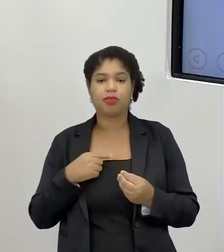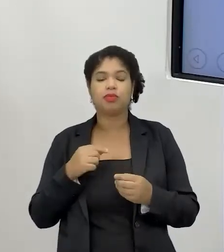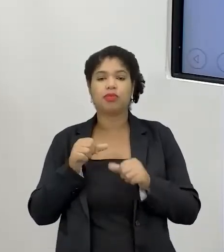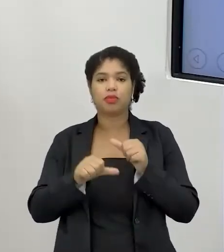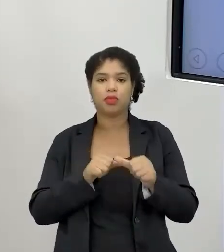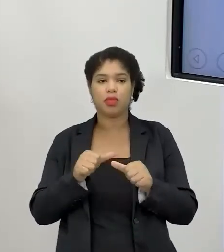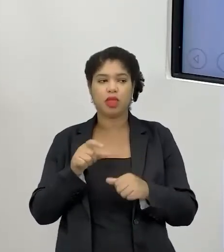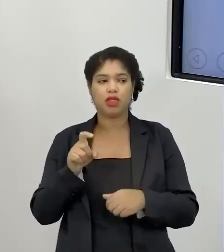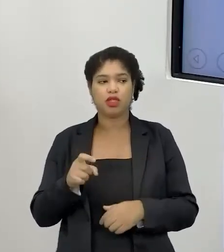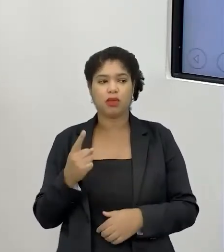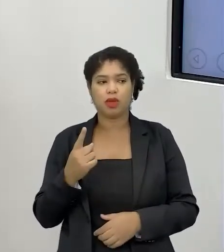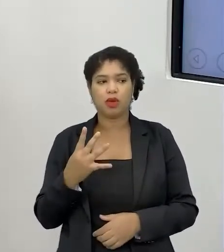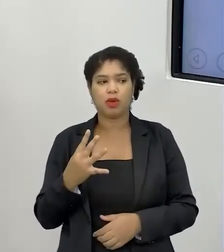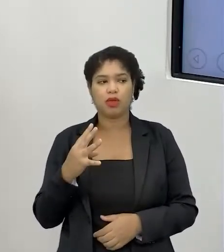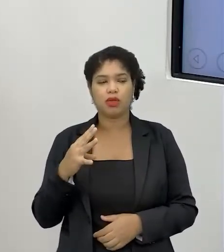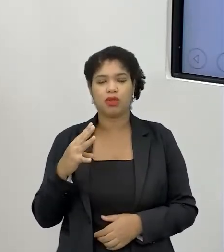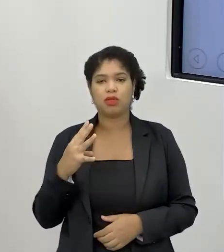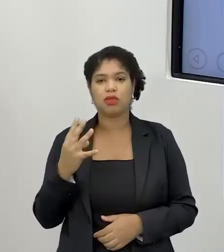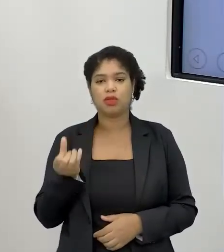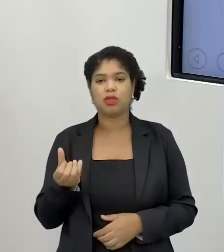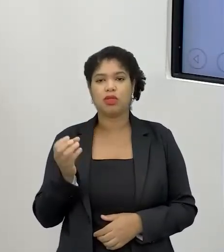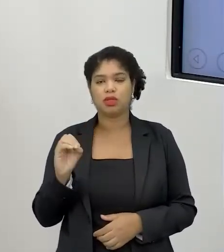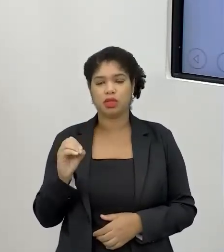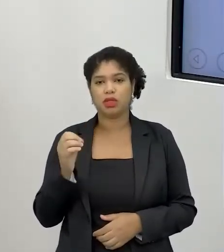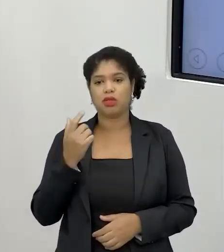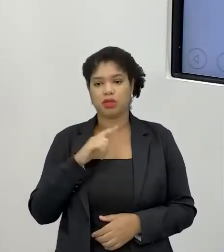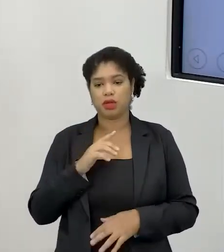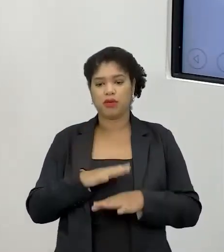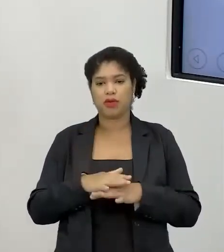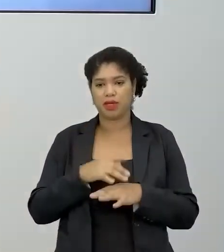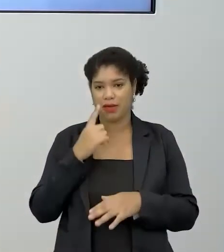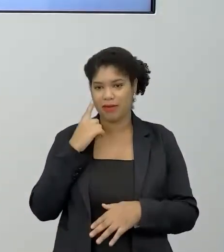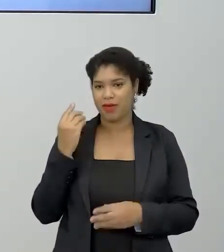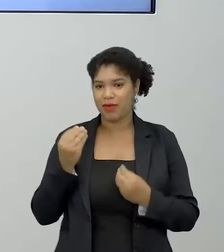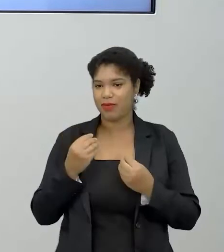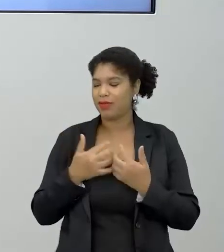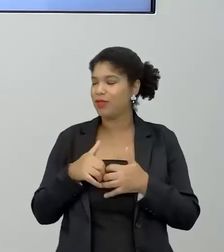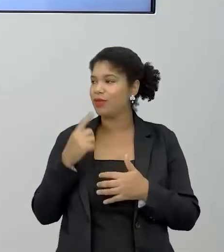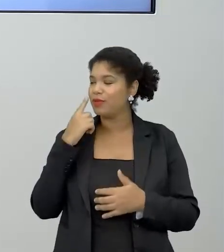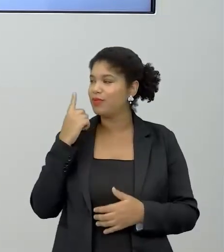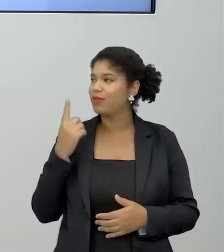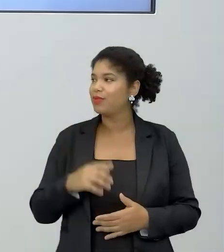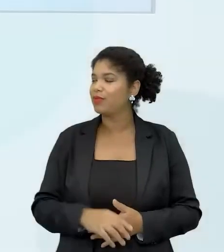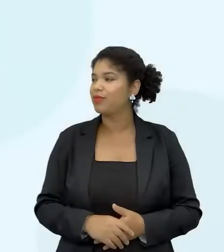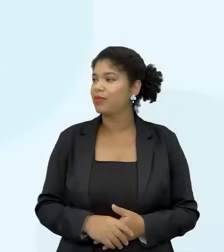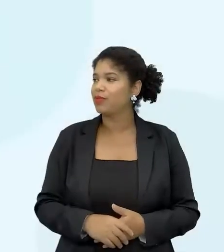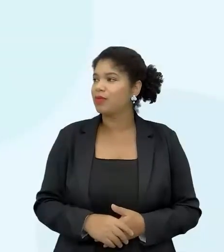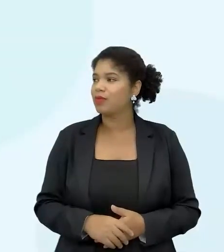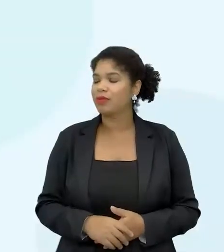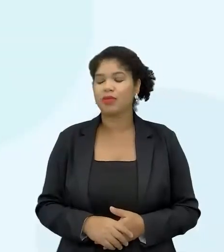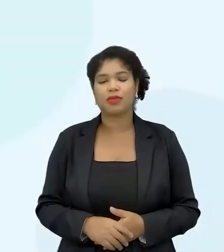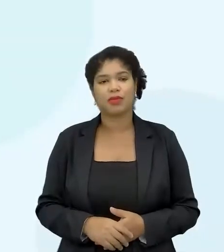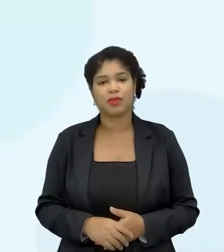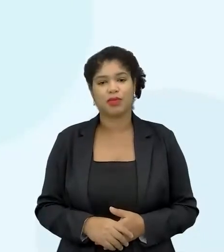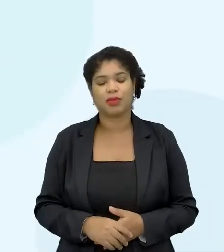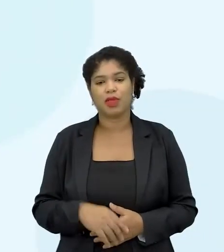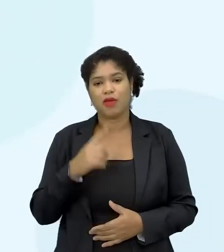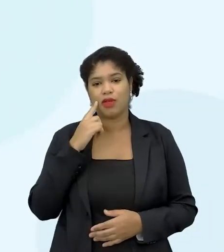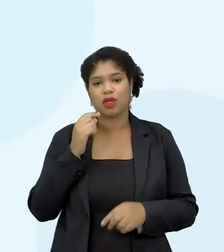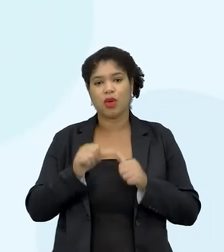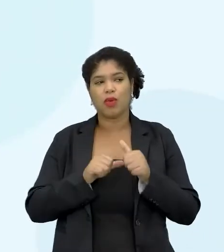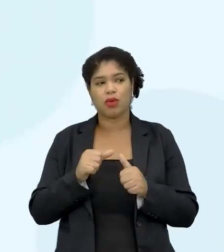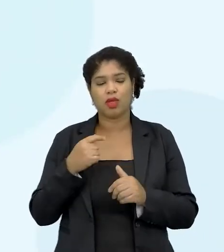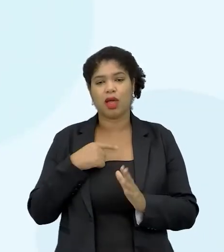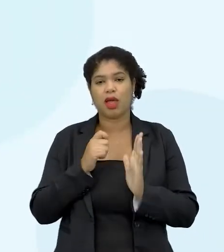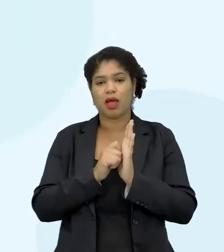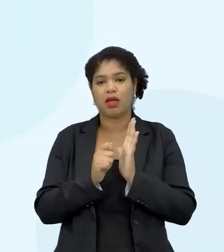X por 1.460 e resolve a expressão. Olha como eu fiz, ó. Aqui, deixa eu trocar a cor aqui da caneta. Aqui